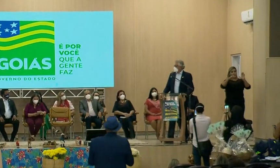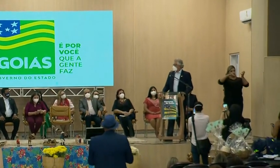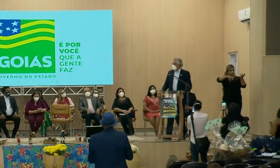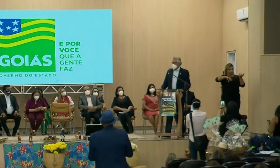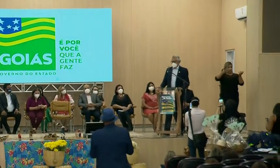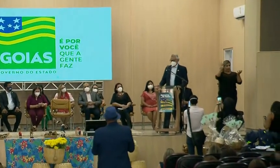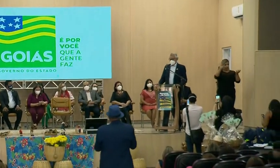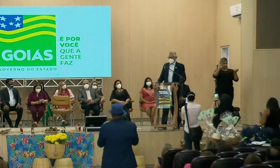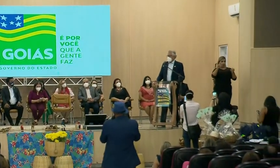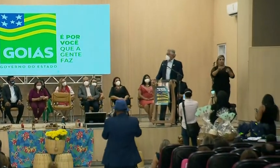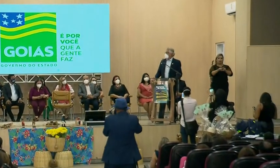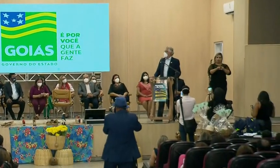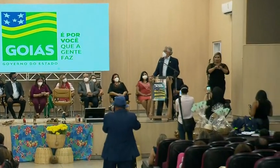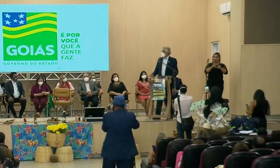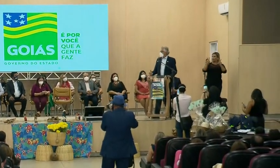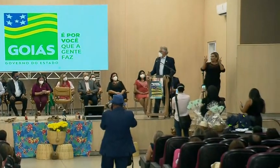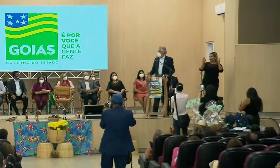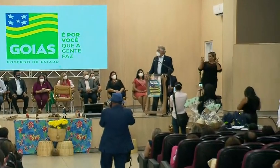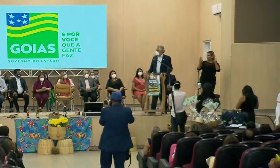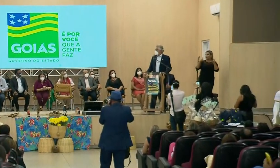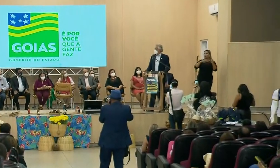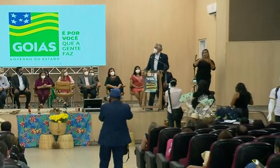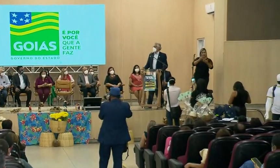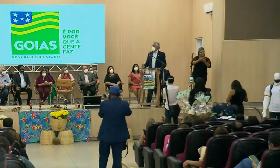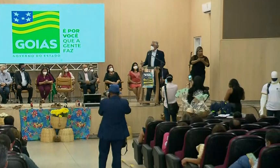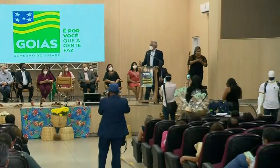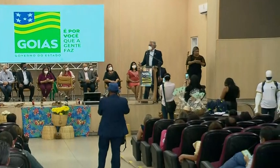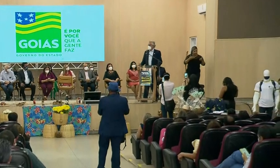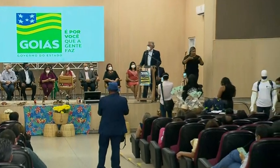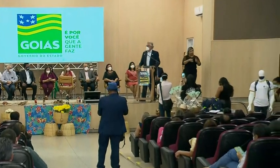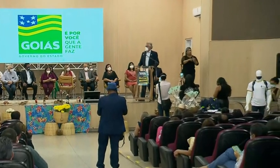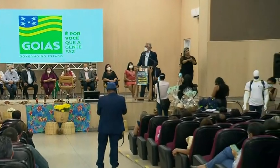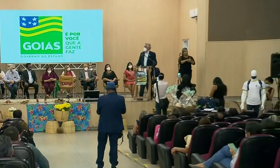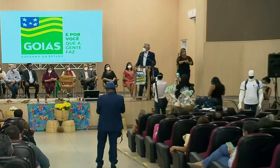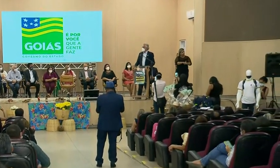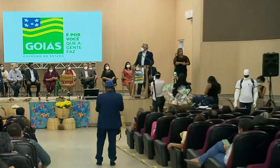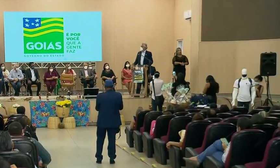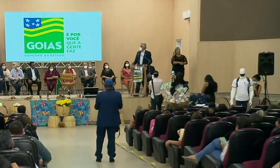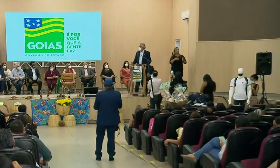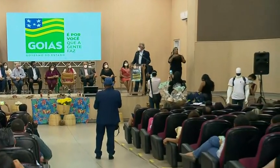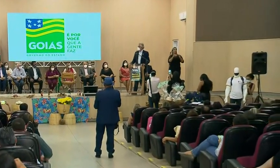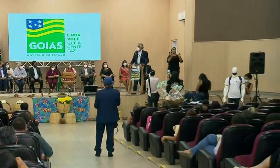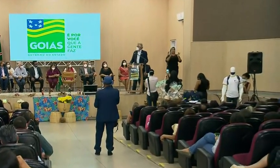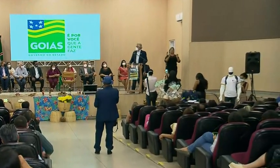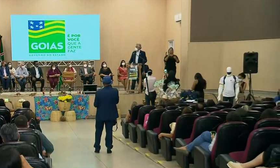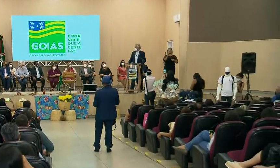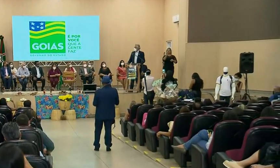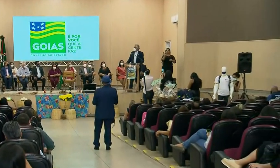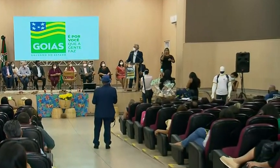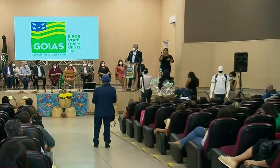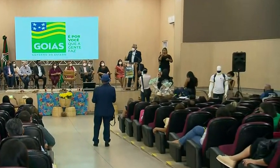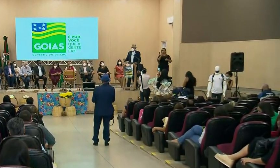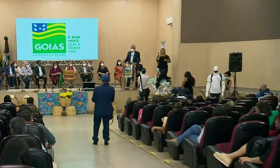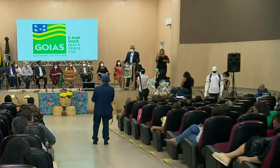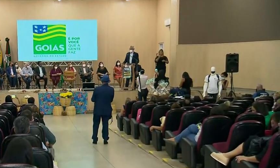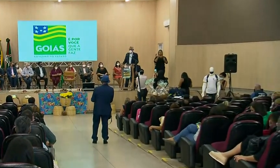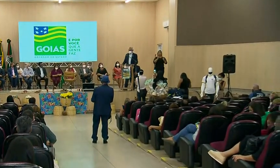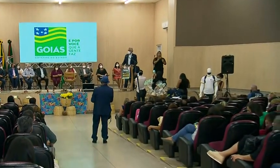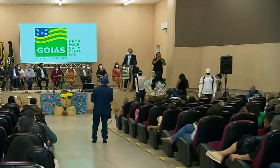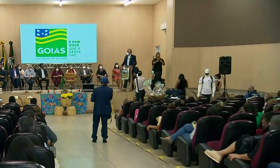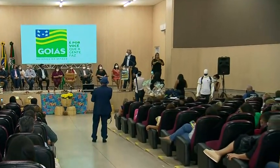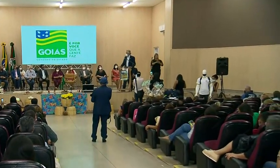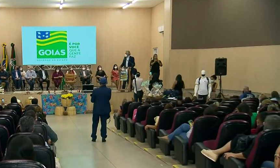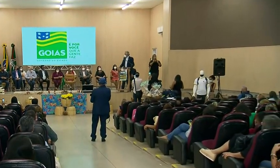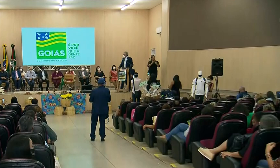Anápolis, Planaltina, um programa que atende aí 4 mil estudantes da primeira e segunda séries do ensino médio. E cerca